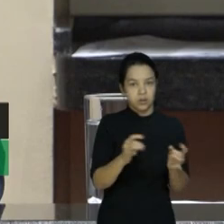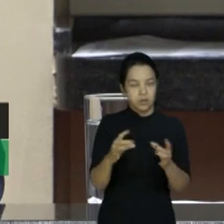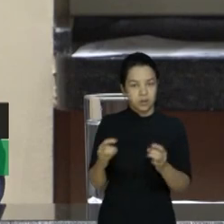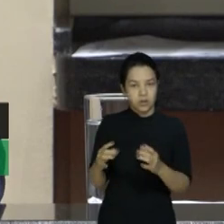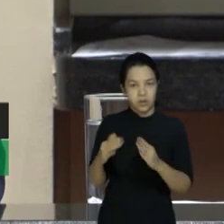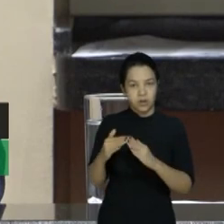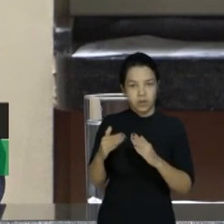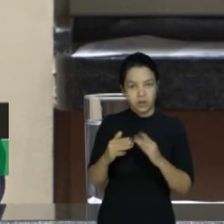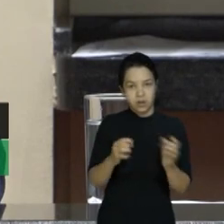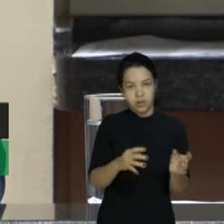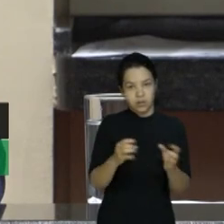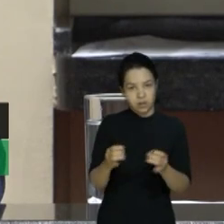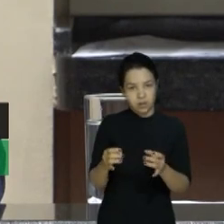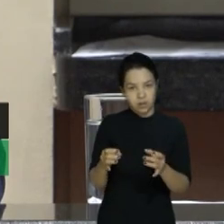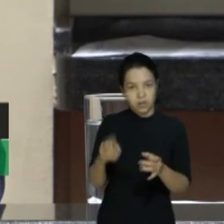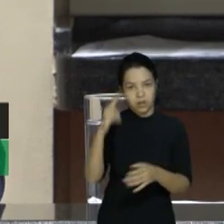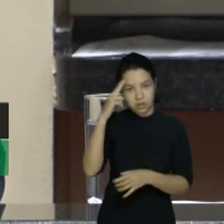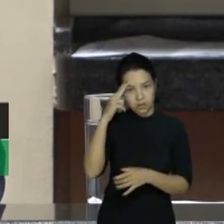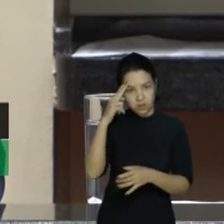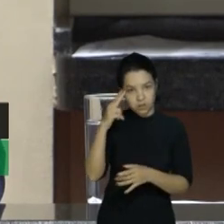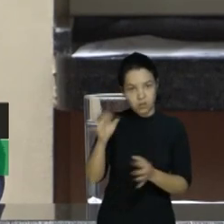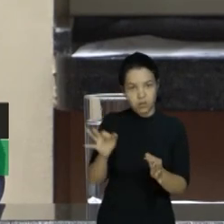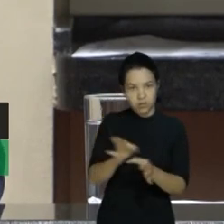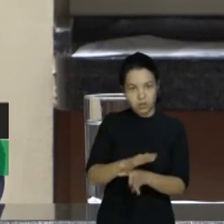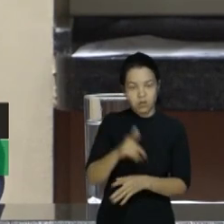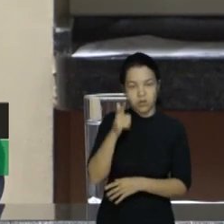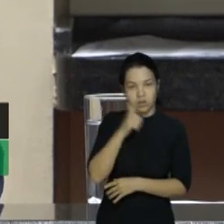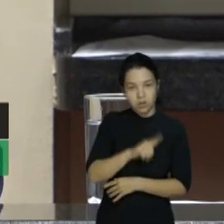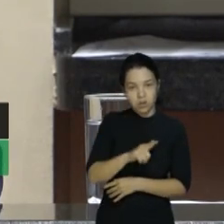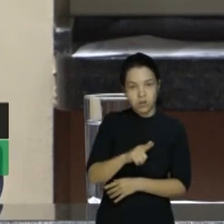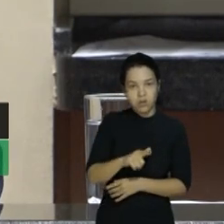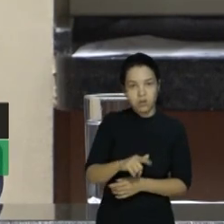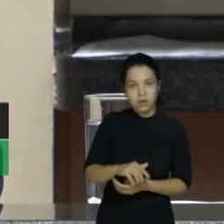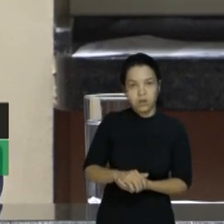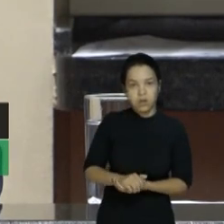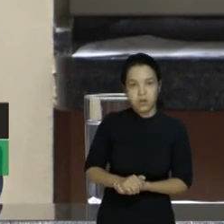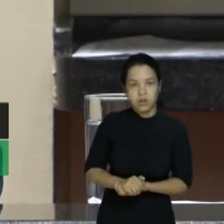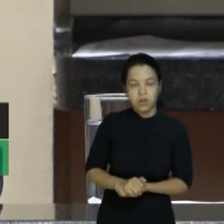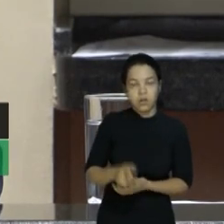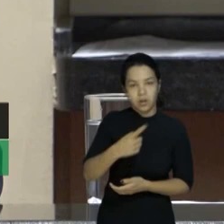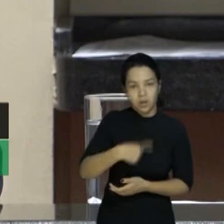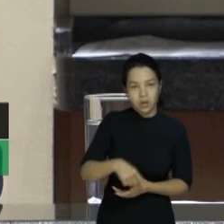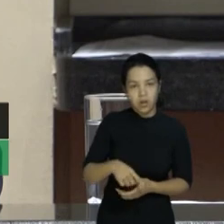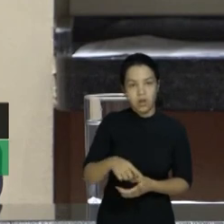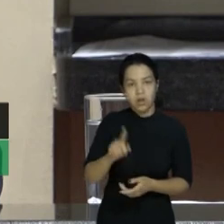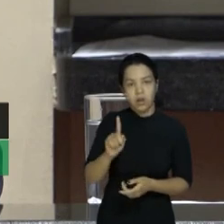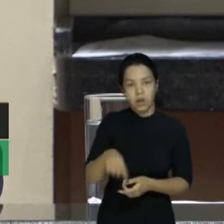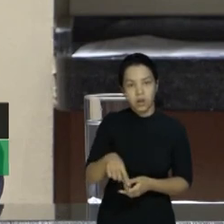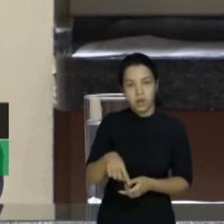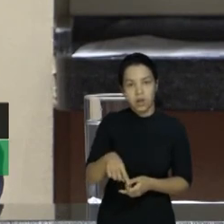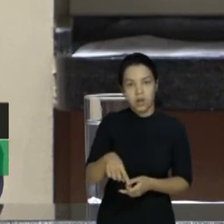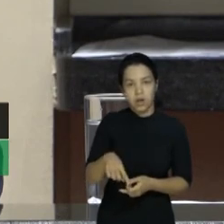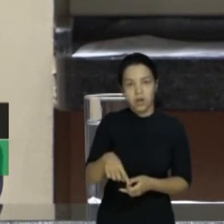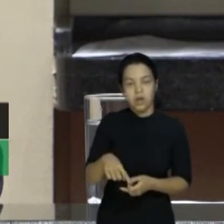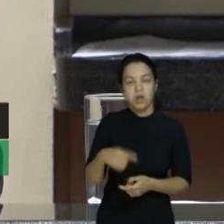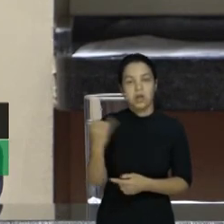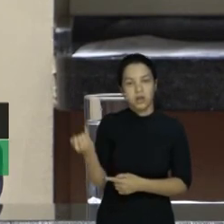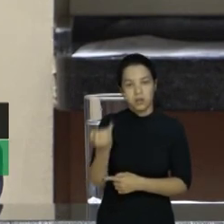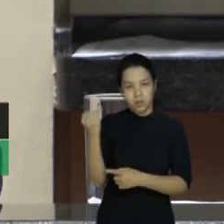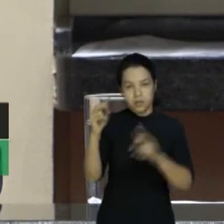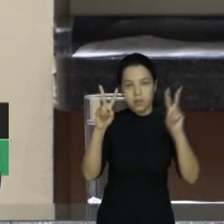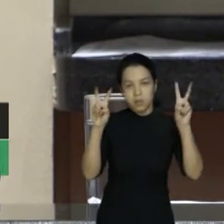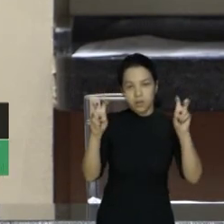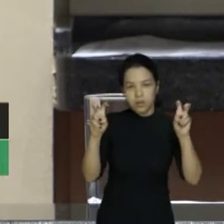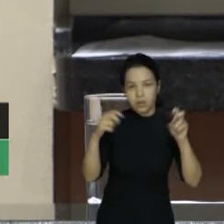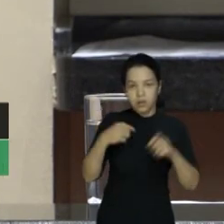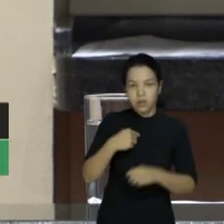imóveis, realiza sonho. E então, essa é uma definição muito importante e eu